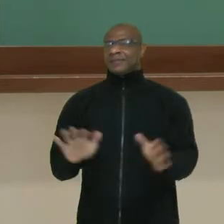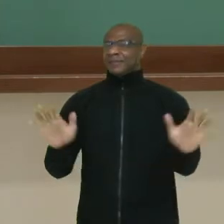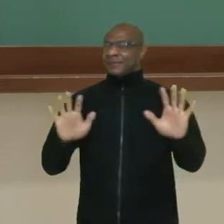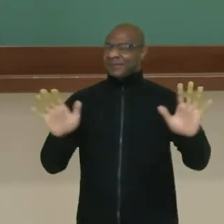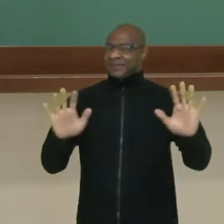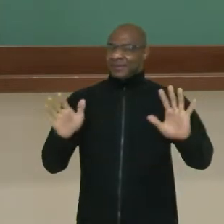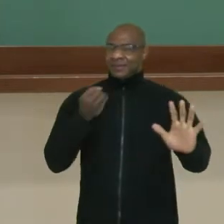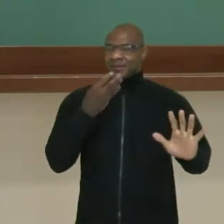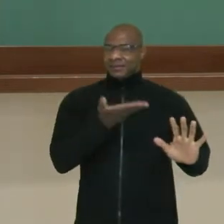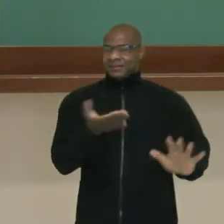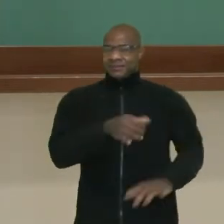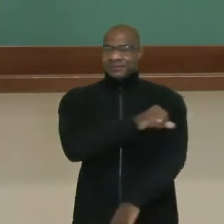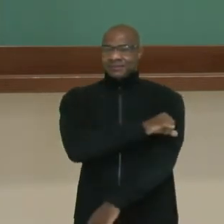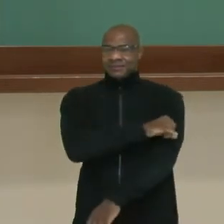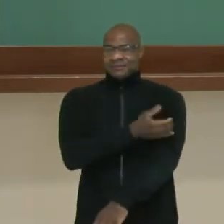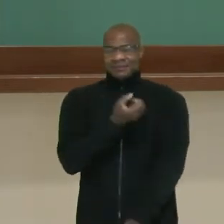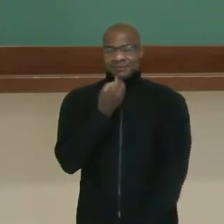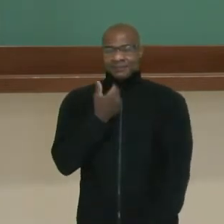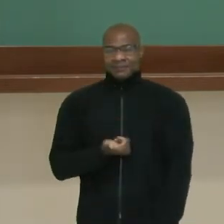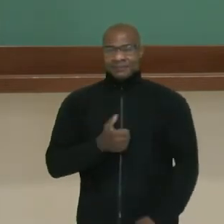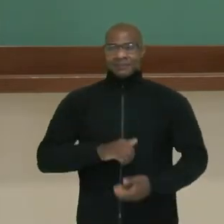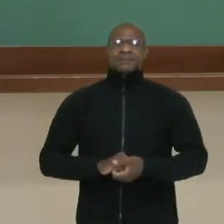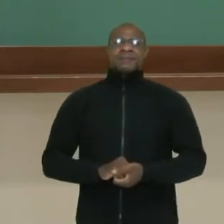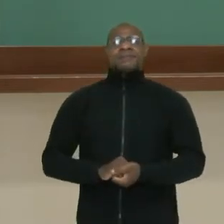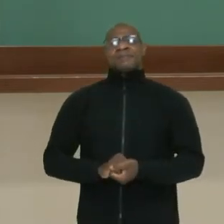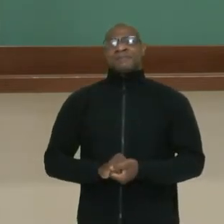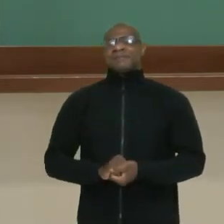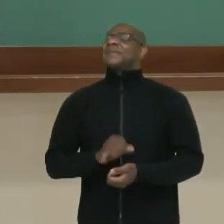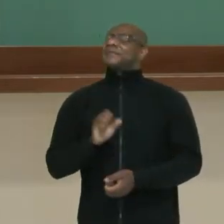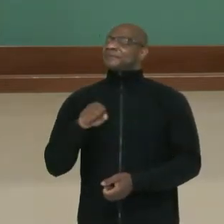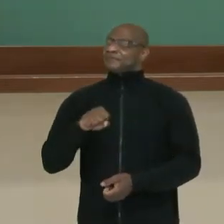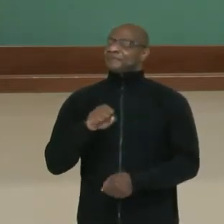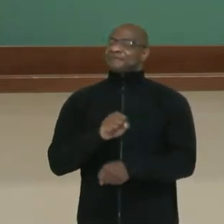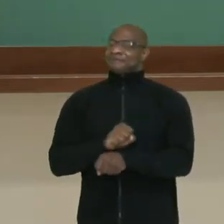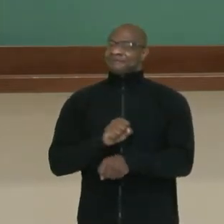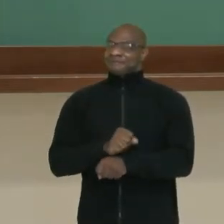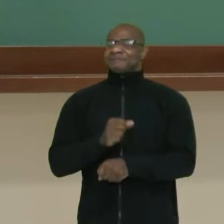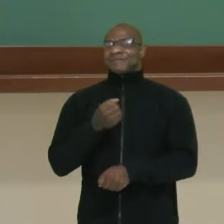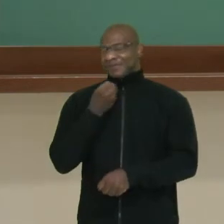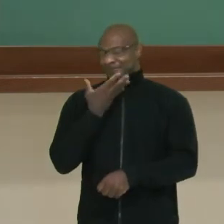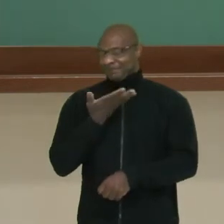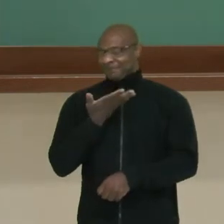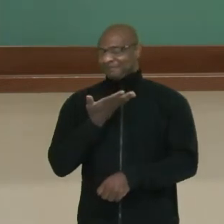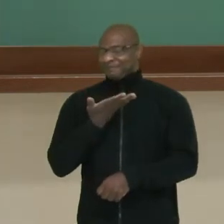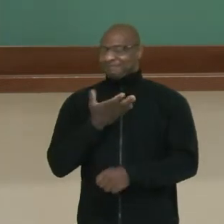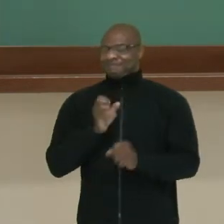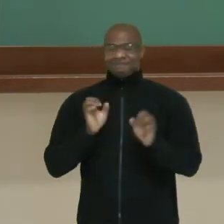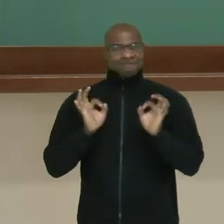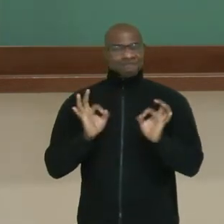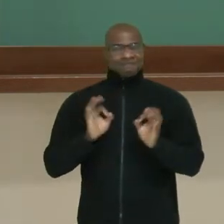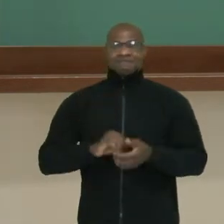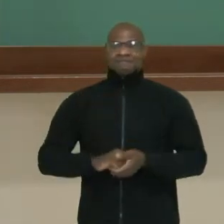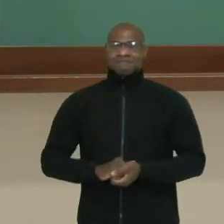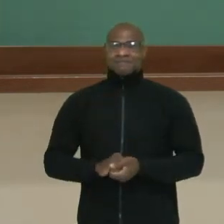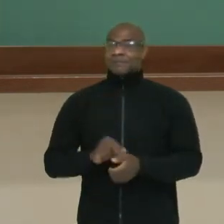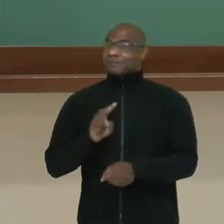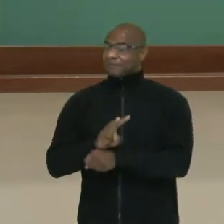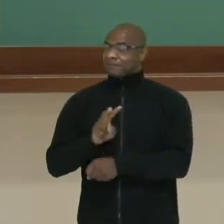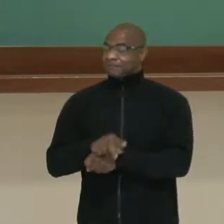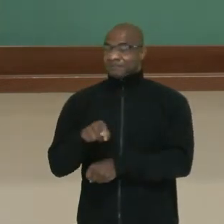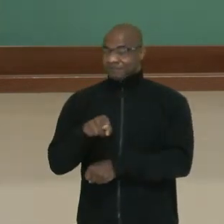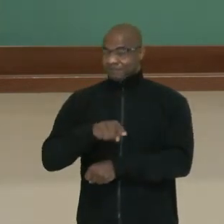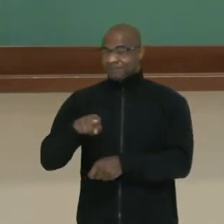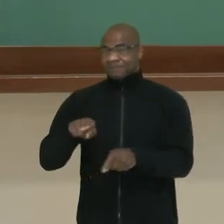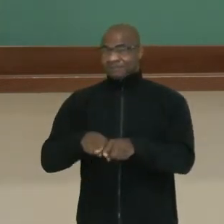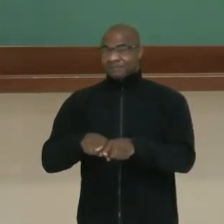Olá, pessoas do nono ano, tudo bem com vocês? Espero que você esteja super bem, ok? E se cuida e